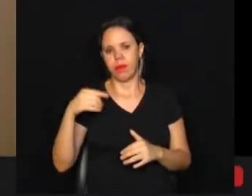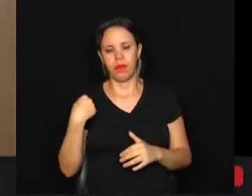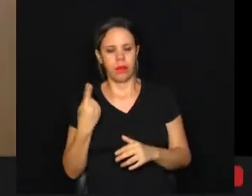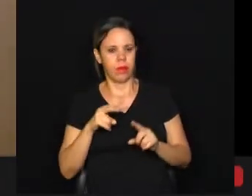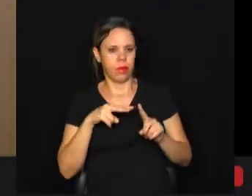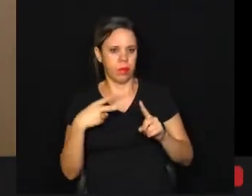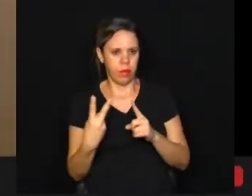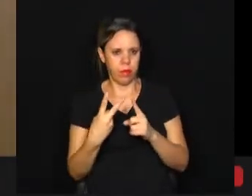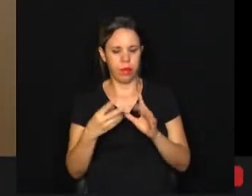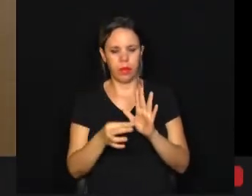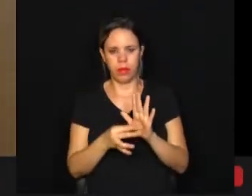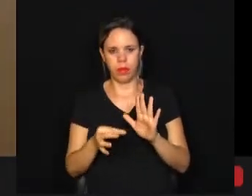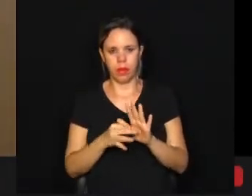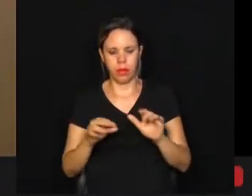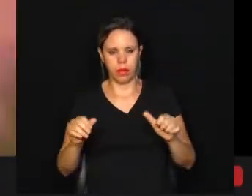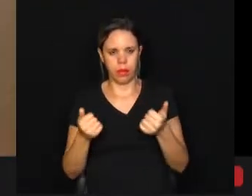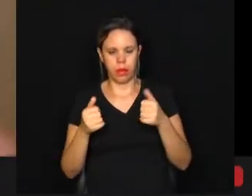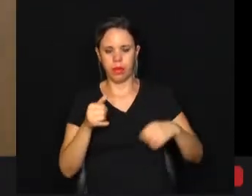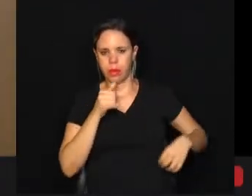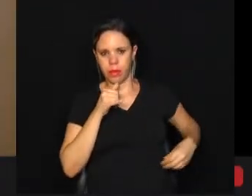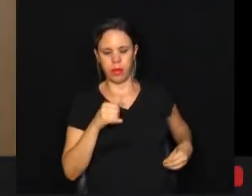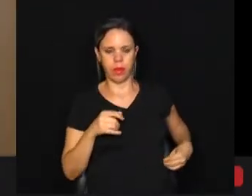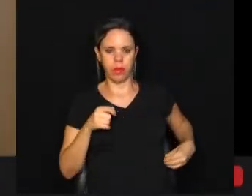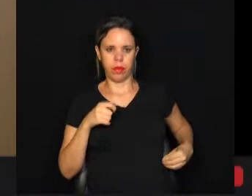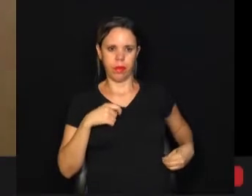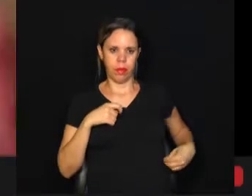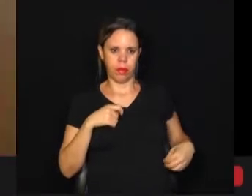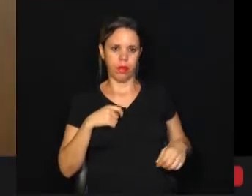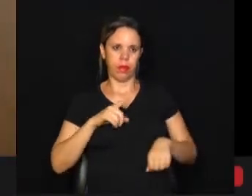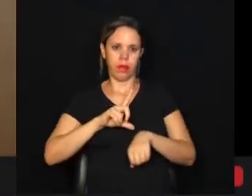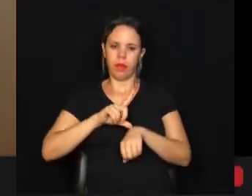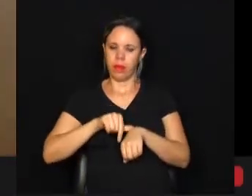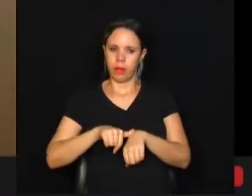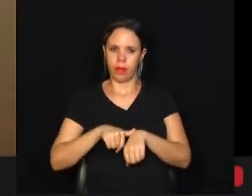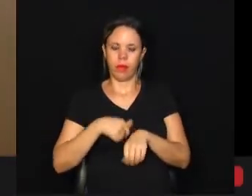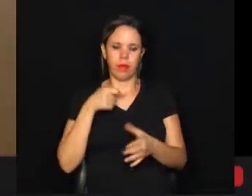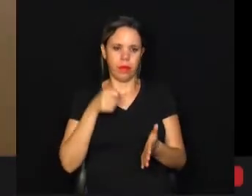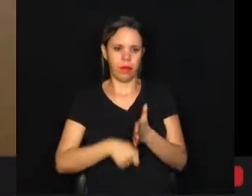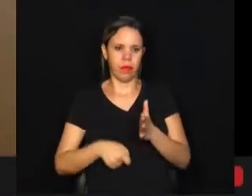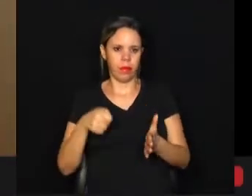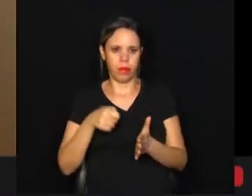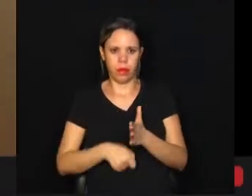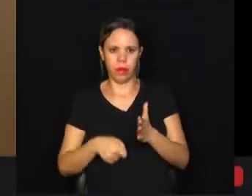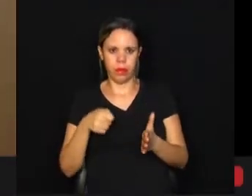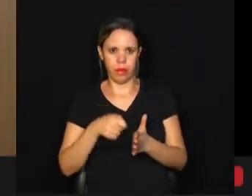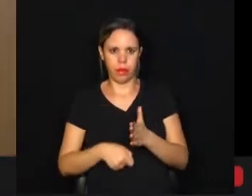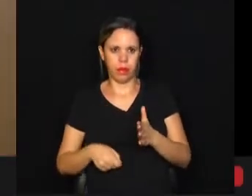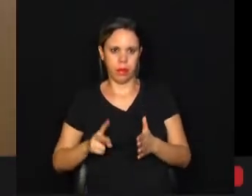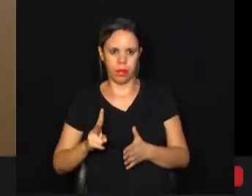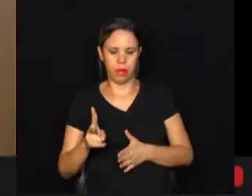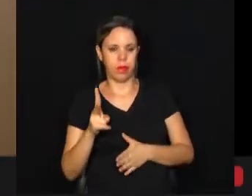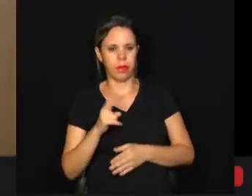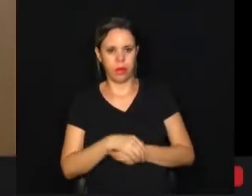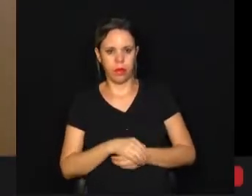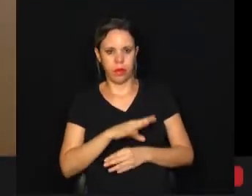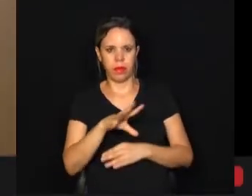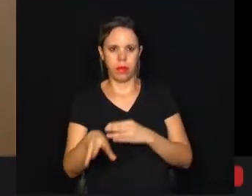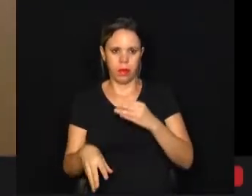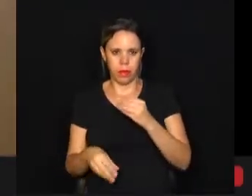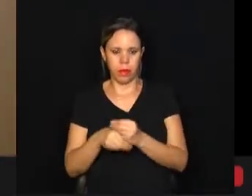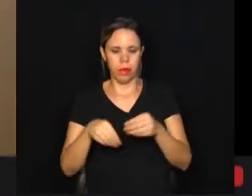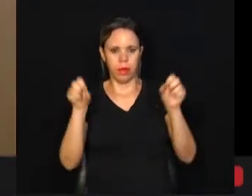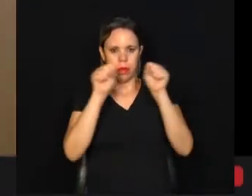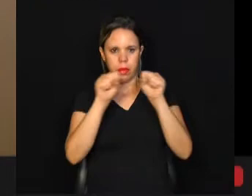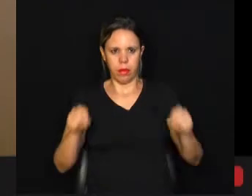aspectos positivos, ainda que tardiamente, numa luta constante para a implementação do